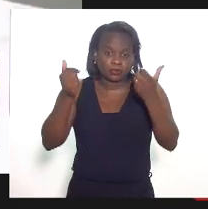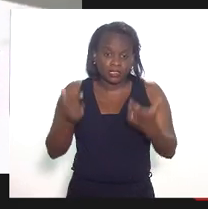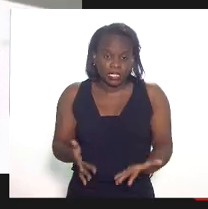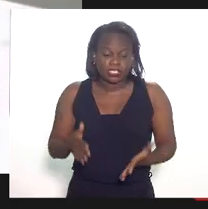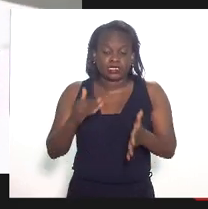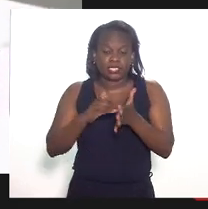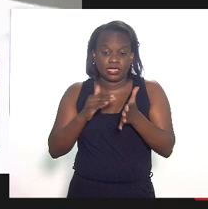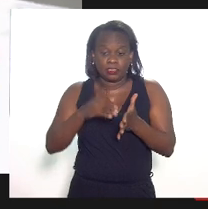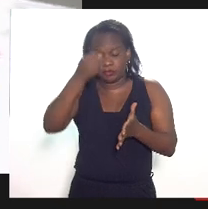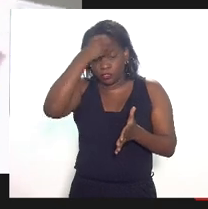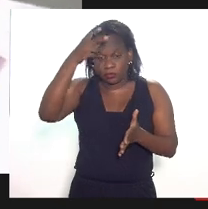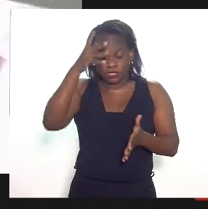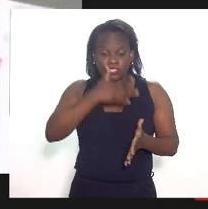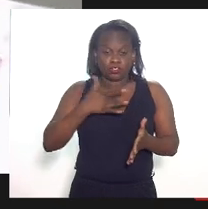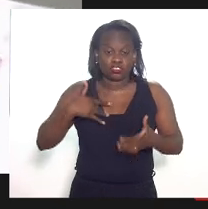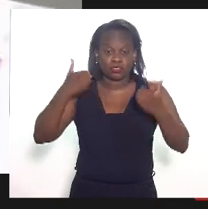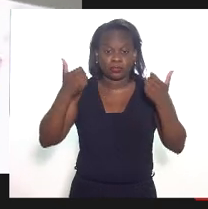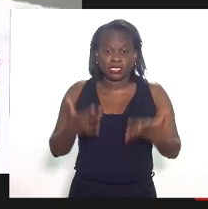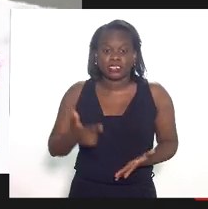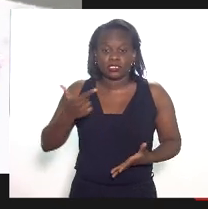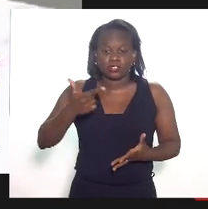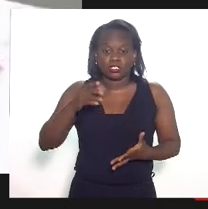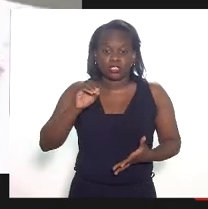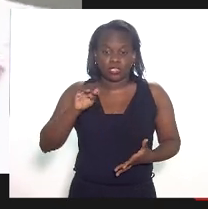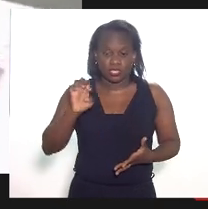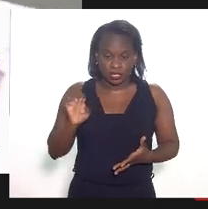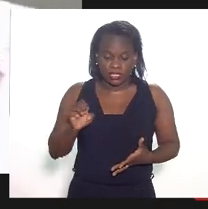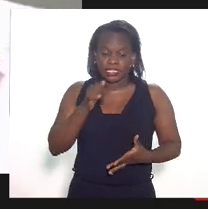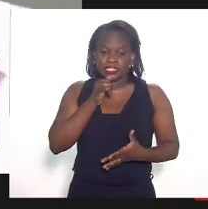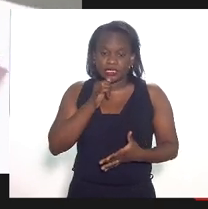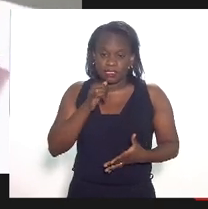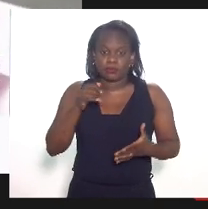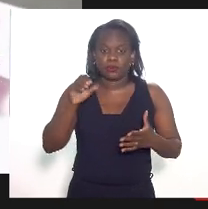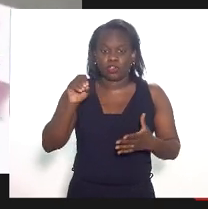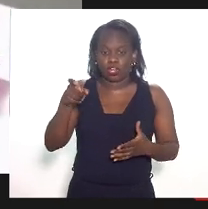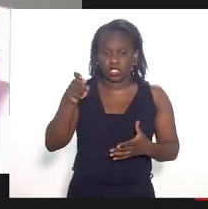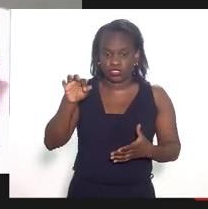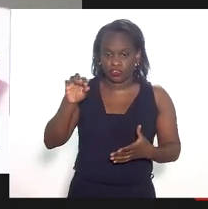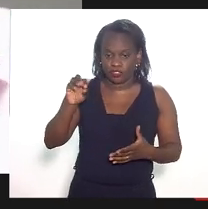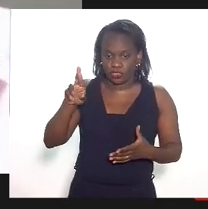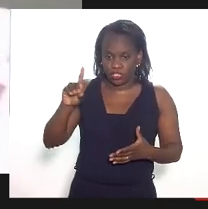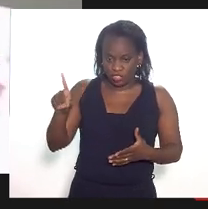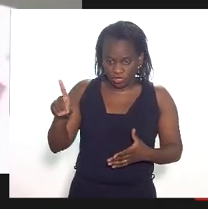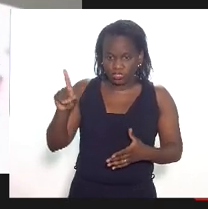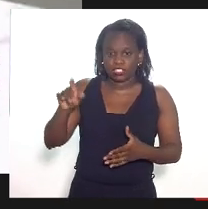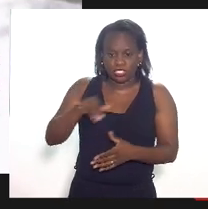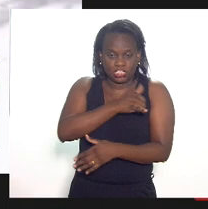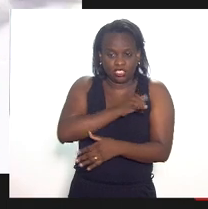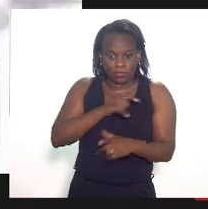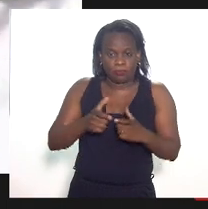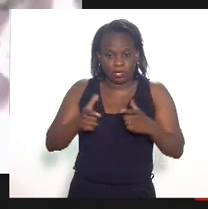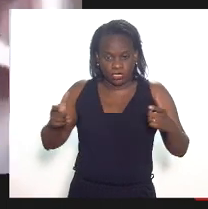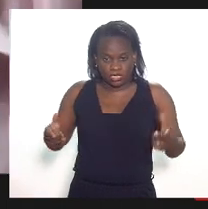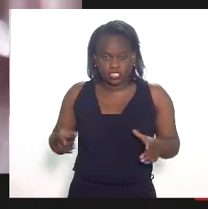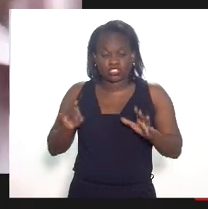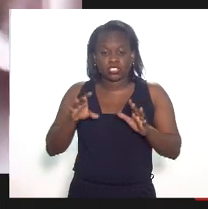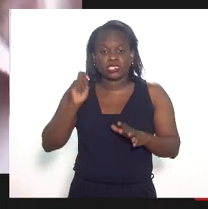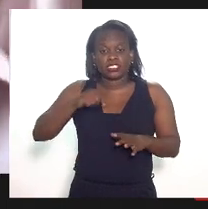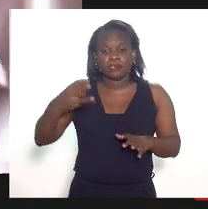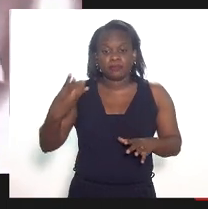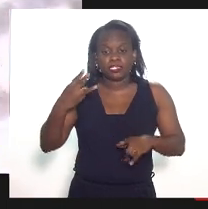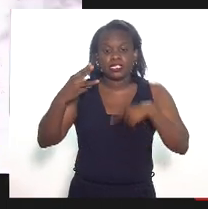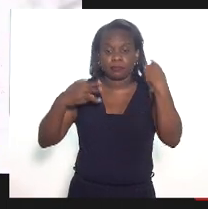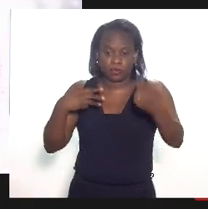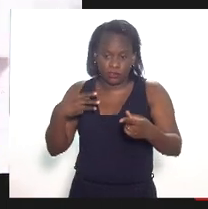Secretaria Municipal de Saúde vai falar, a segunda dose, por exemplo, aqueles que tomaram a vacina da Oxford, foi a maioria, por enquanto, no município do Rio de Janeiro, é só 3 meses depois